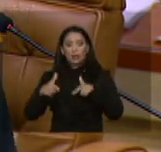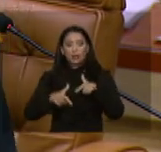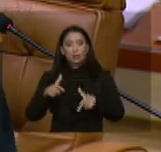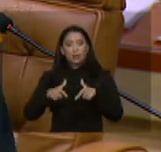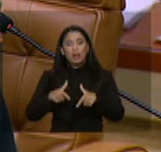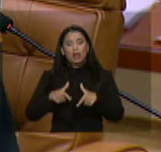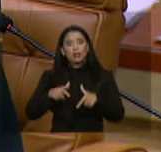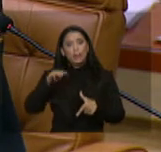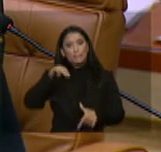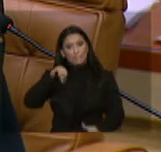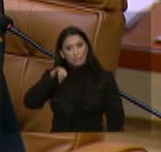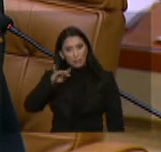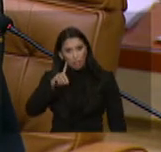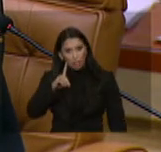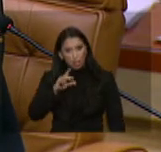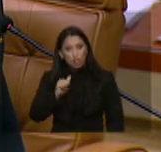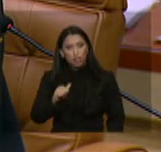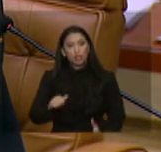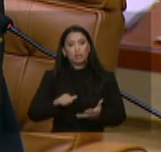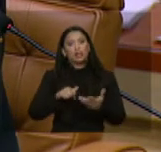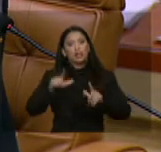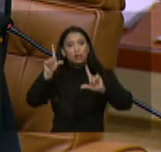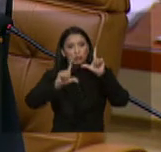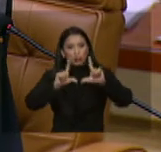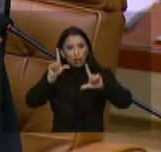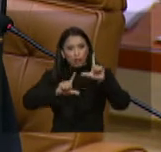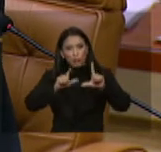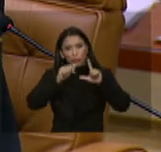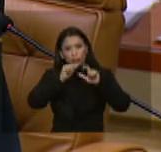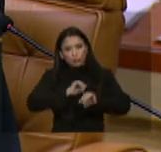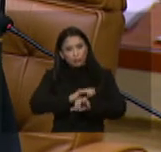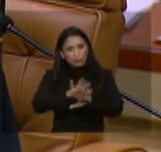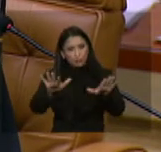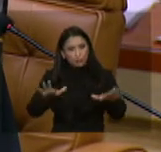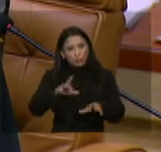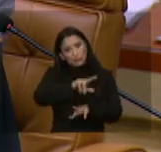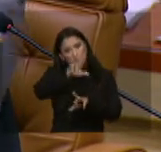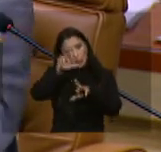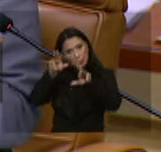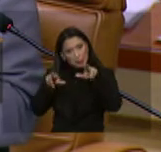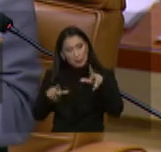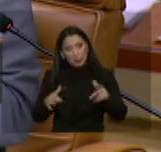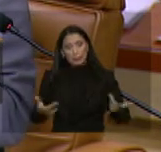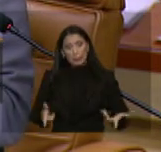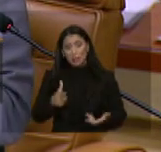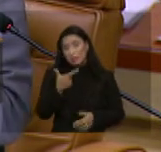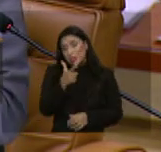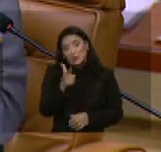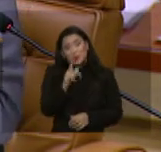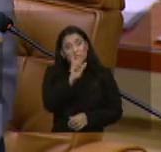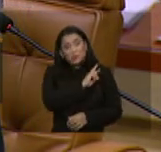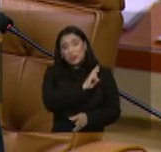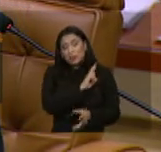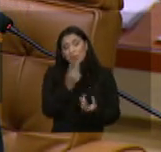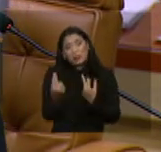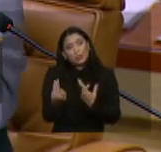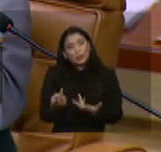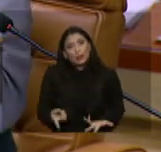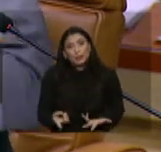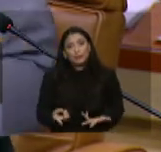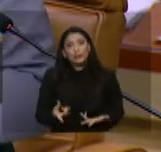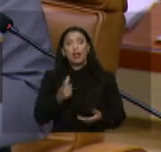mídia tem mais empresas de publicidade só que não tem a mesma responsabilidade com o argumento